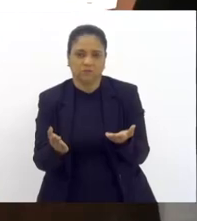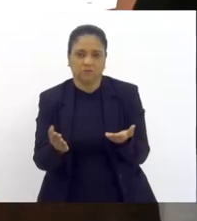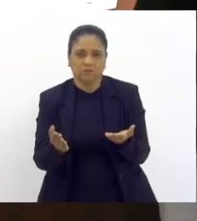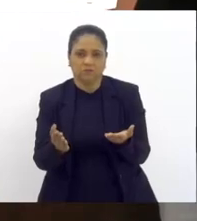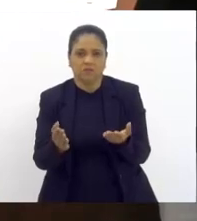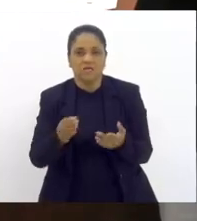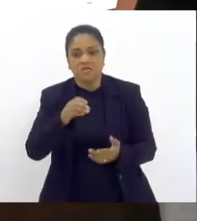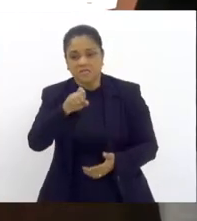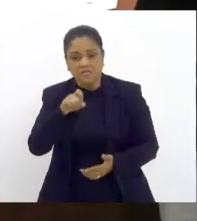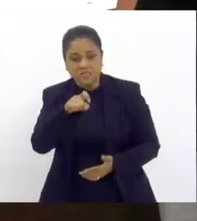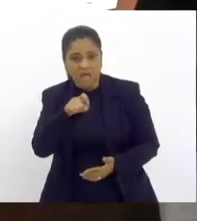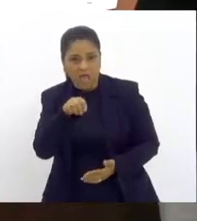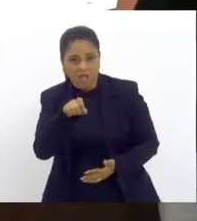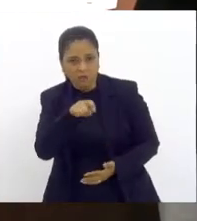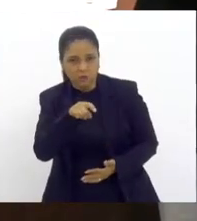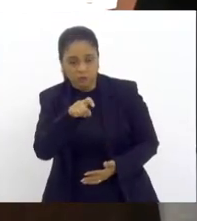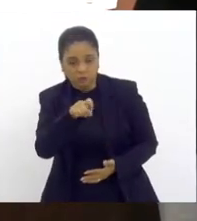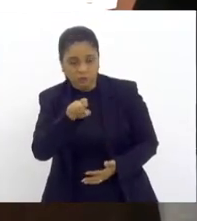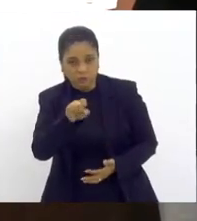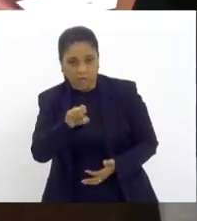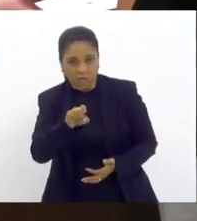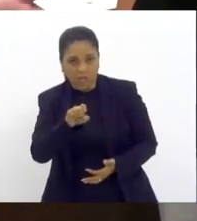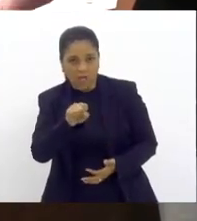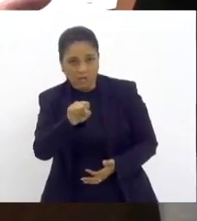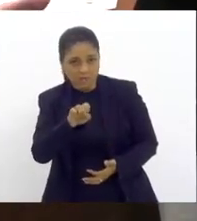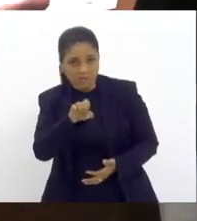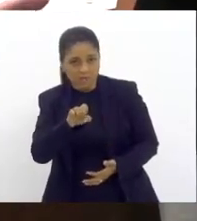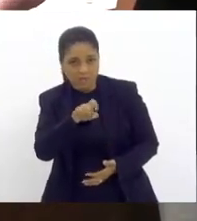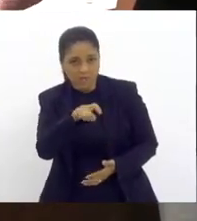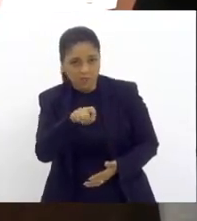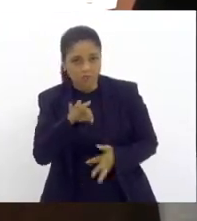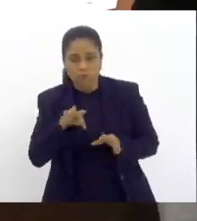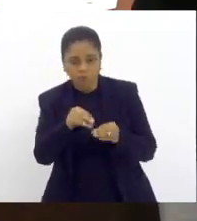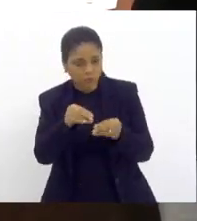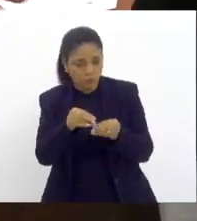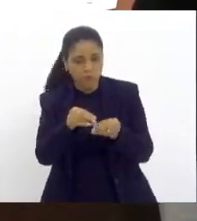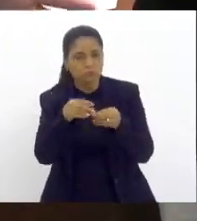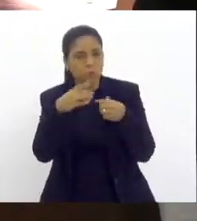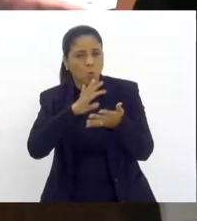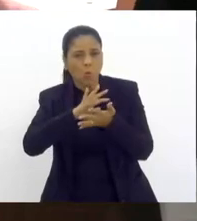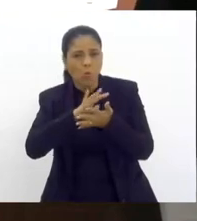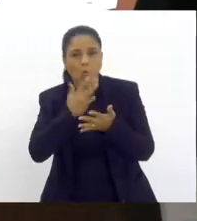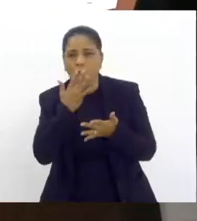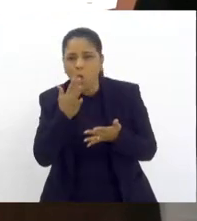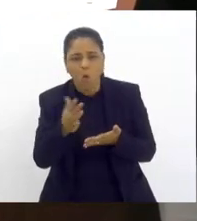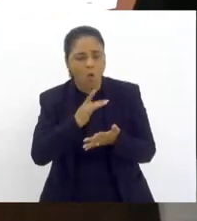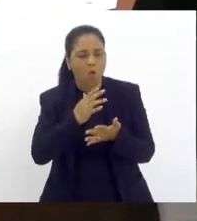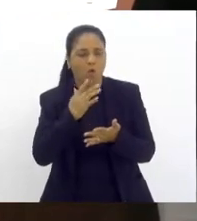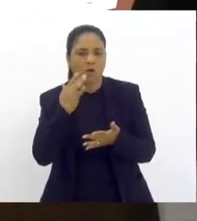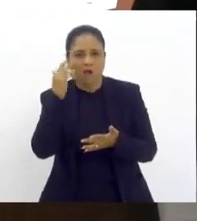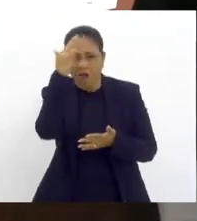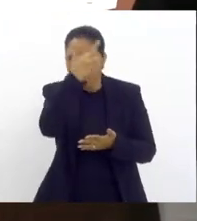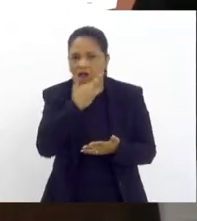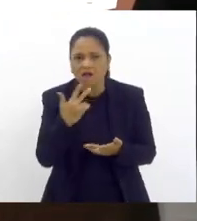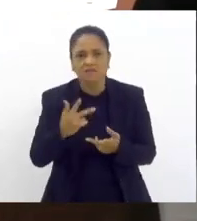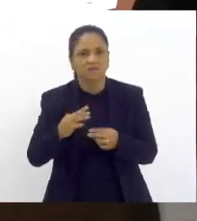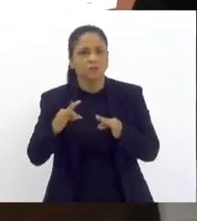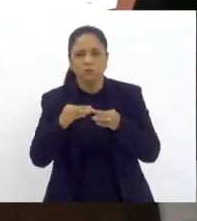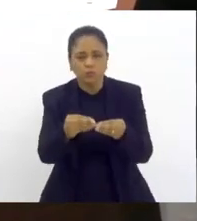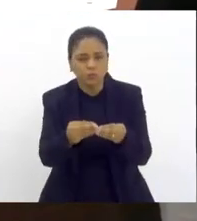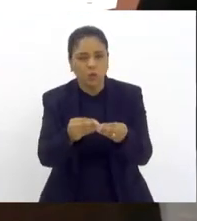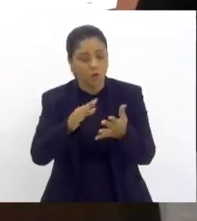Sexo, cor, raça, não interessa, tem que respeitar, pô. Eu respeito todo mundo, pô. Trato todo mundo com cordialidade. Agora,